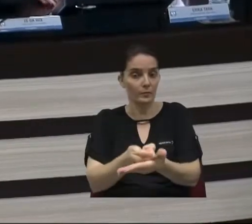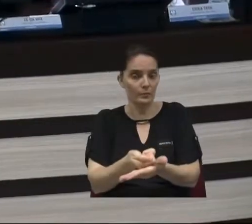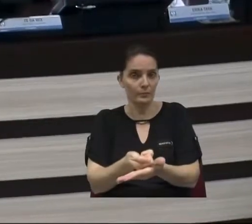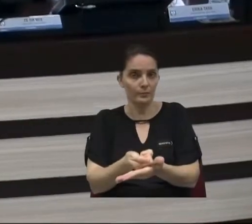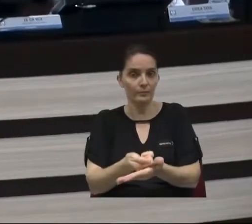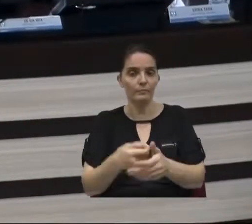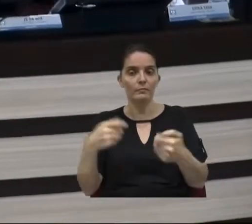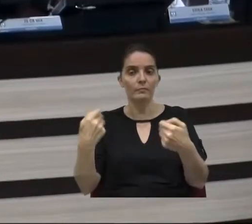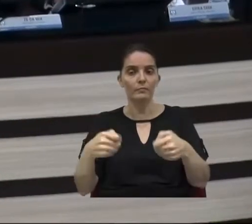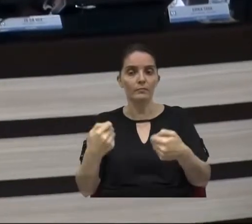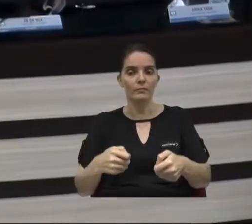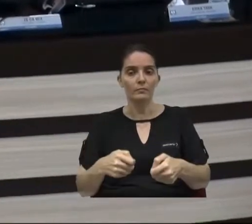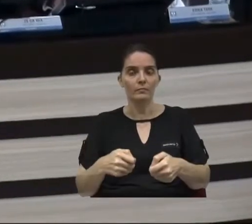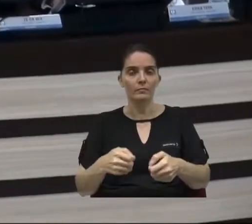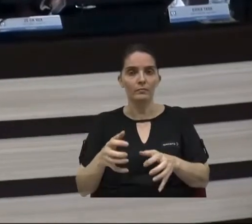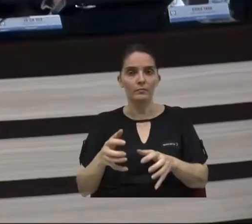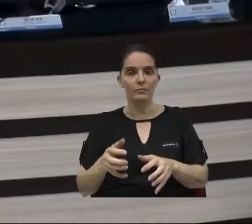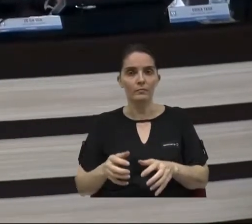a locomoção